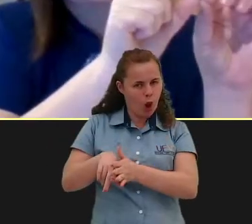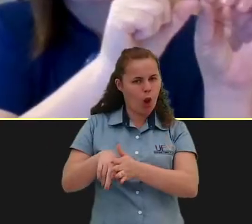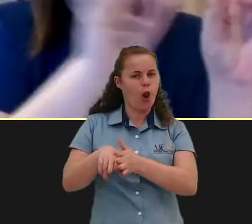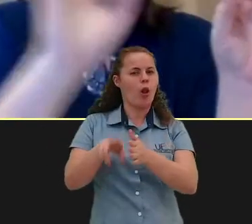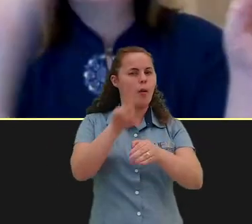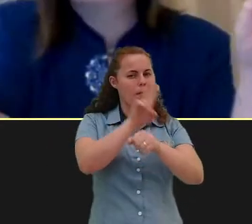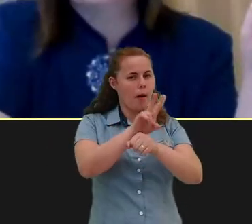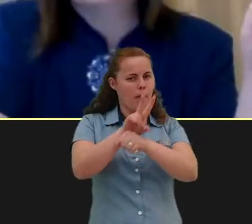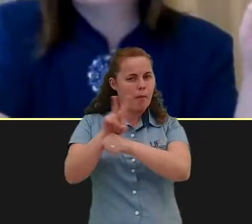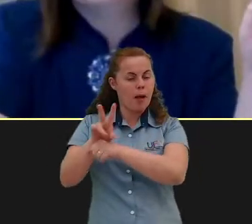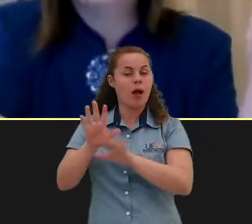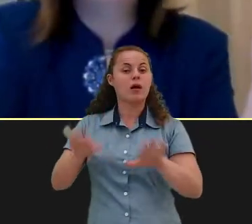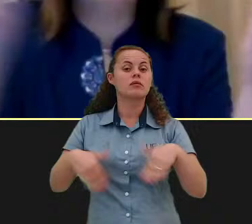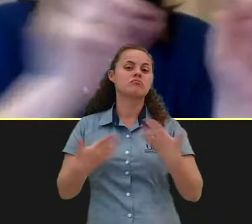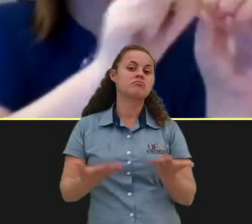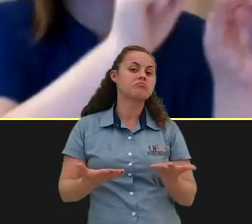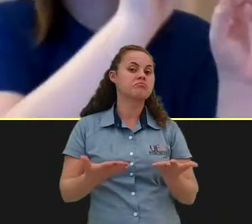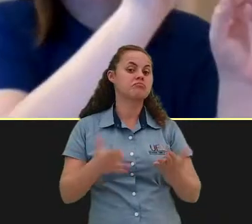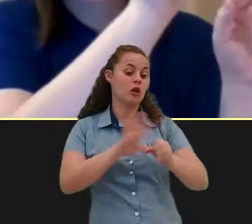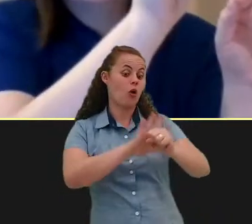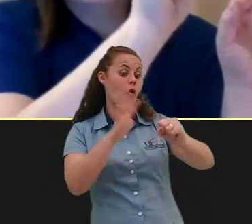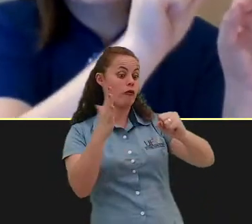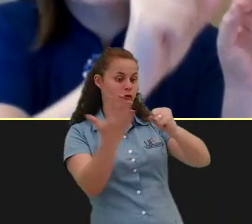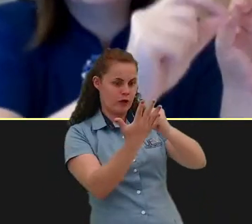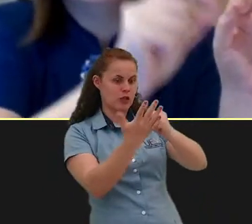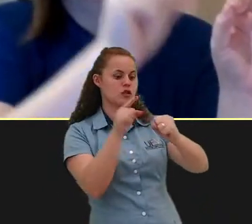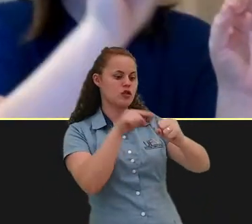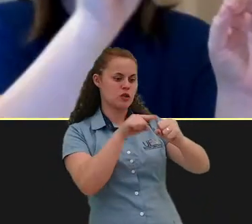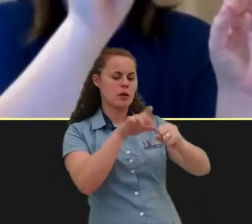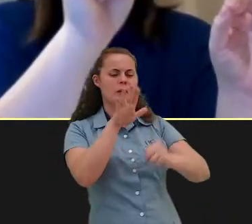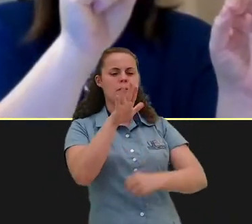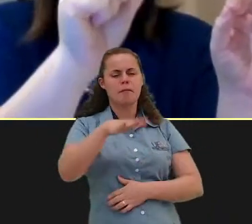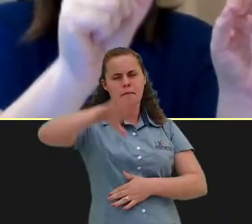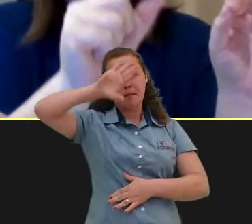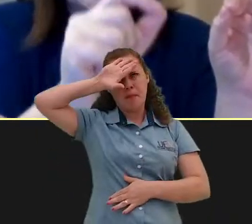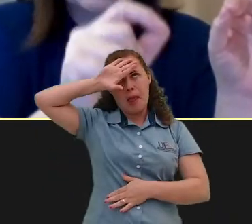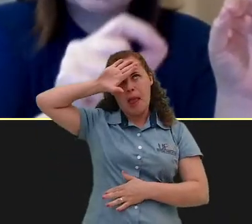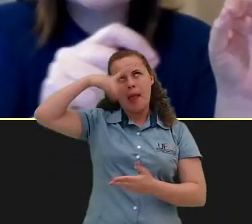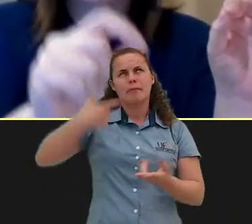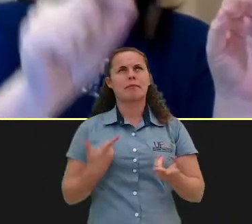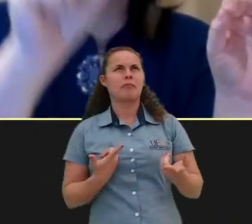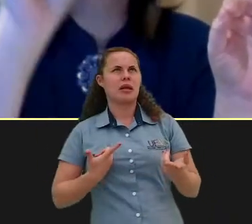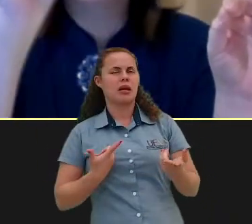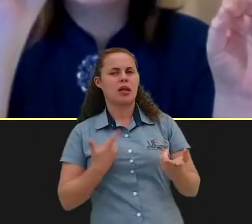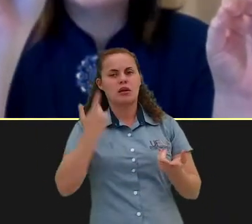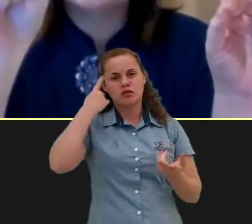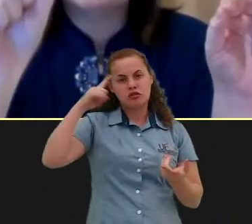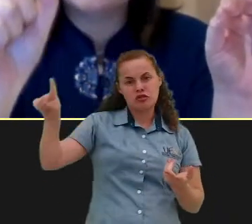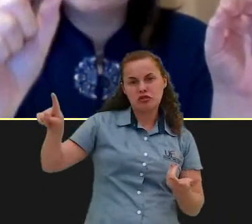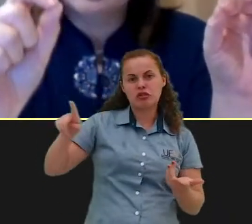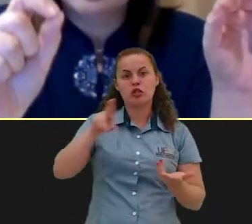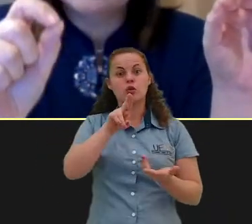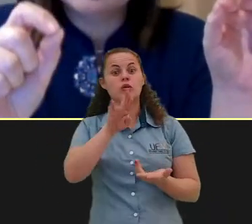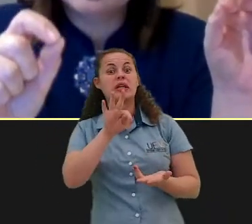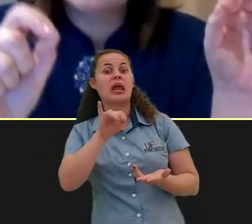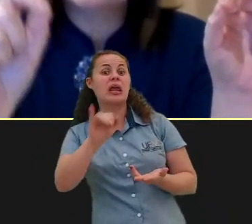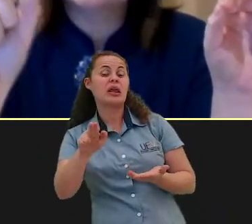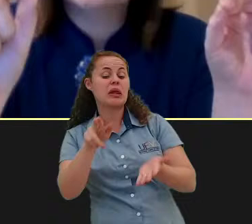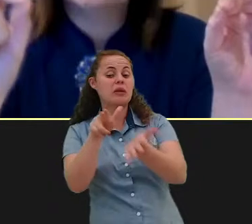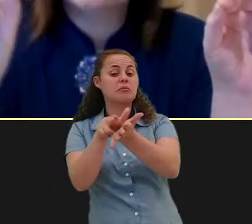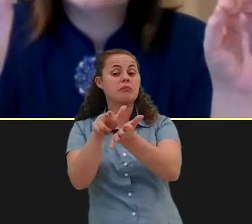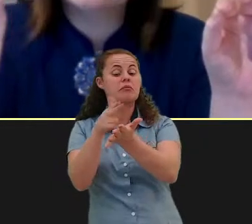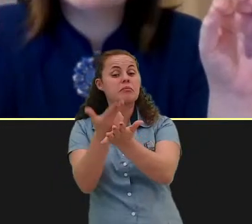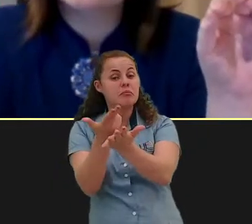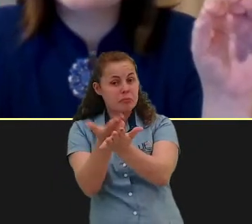exemplo, vamos supor que seja de COVID, o paciente teve febre, o paciente ficou quantos dias na UTI, o paciente teve exame de